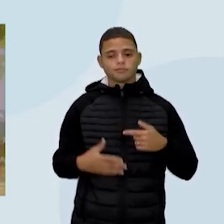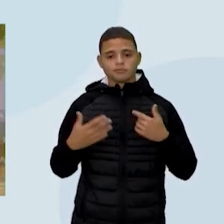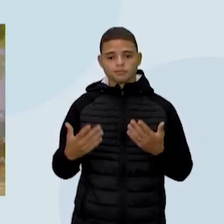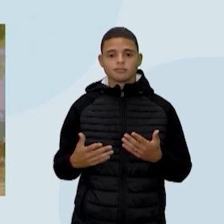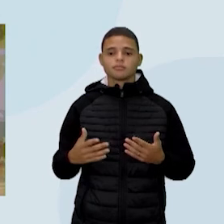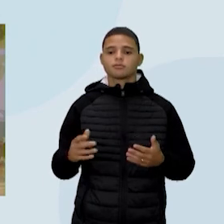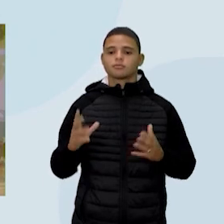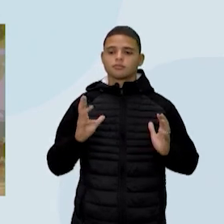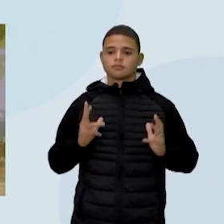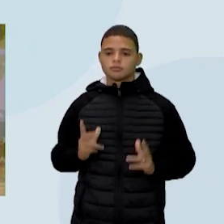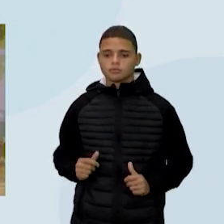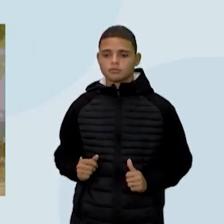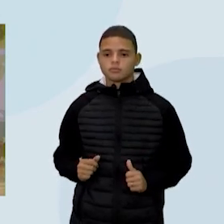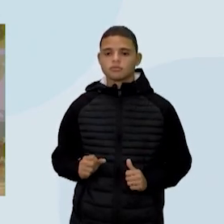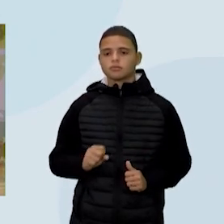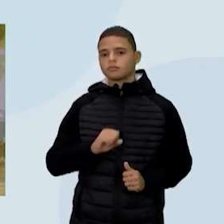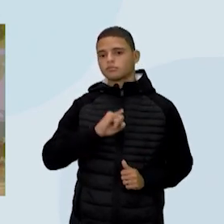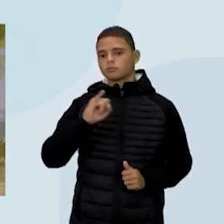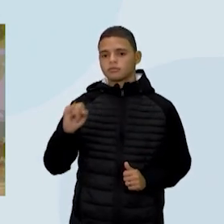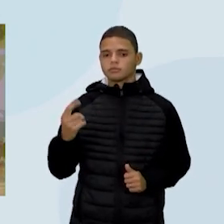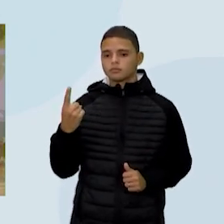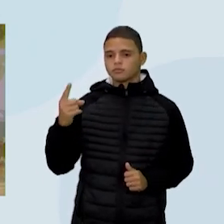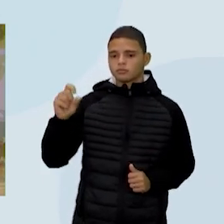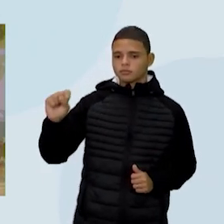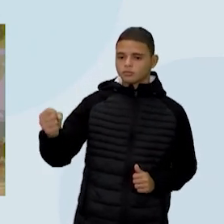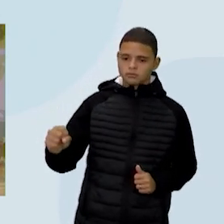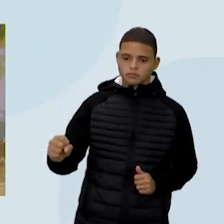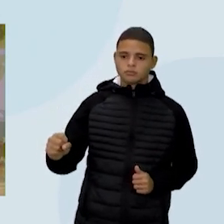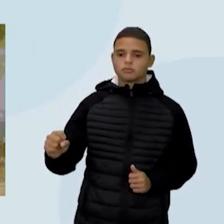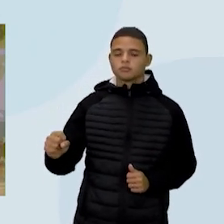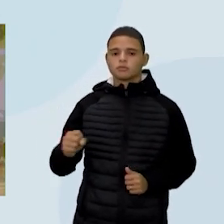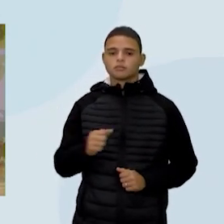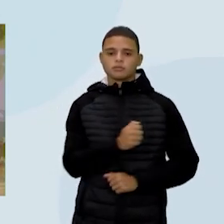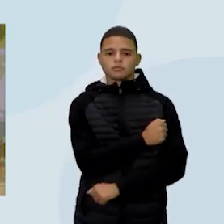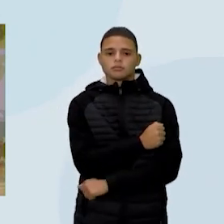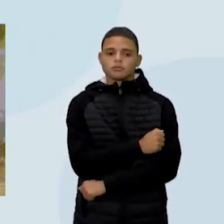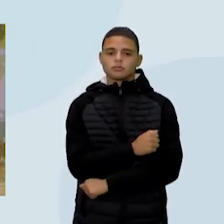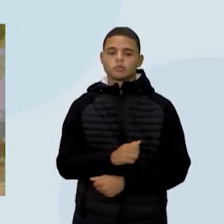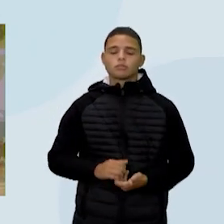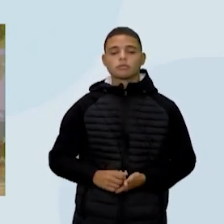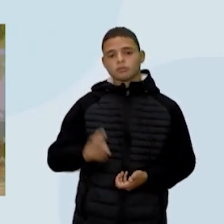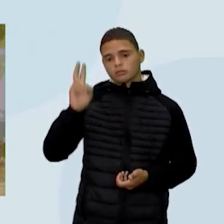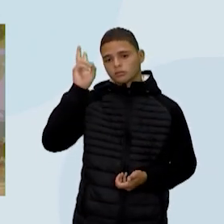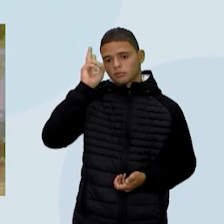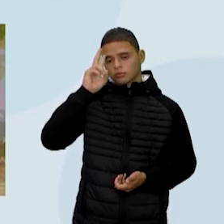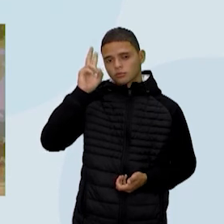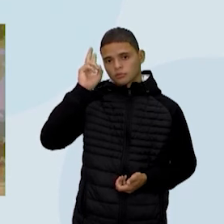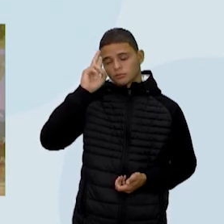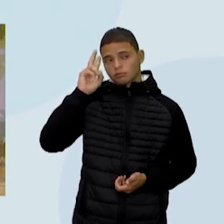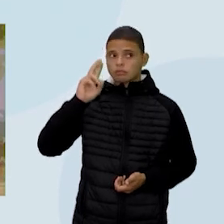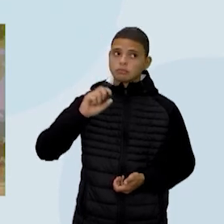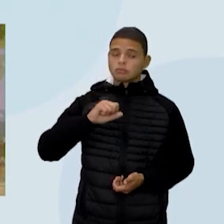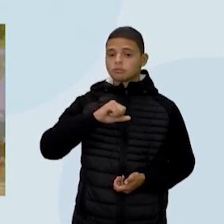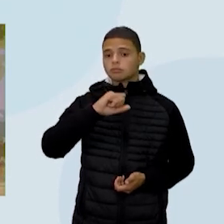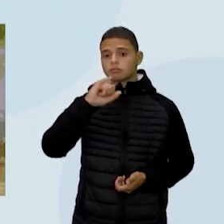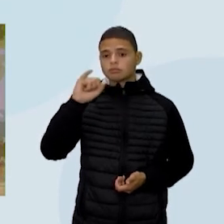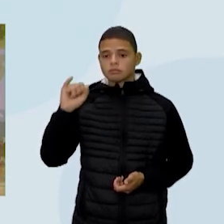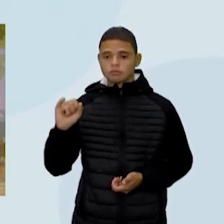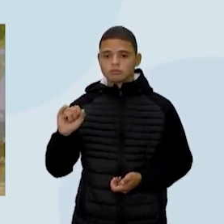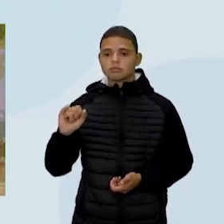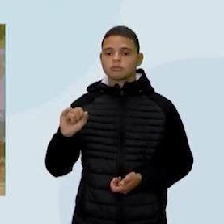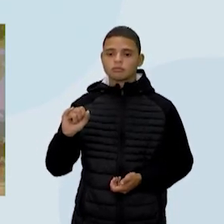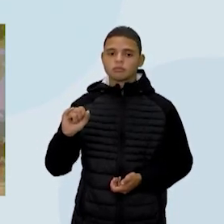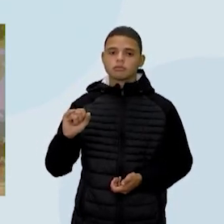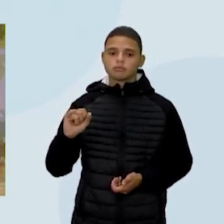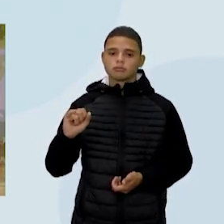no dia tivessem comparecido 18 estudantes? Olha só. Lembre-se de que, supostamente, à